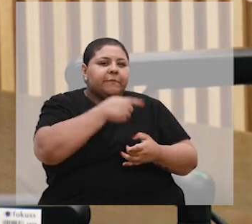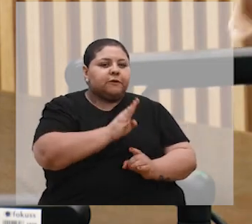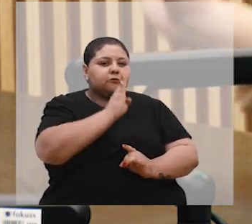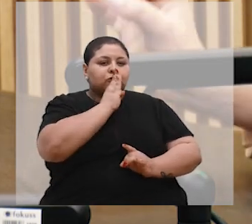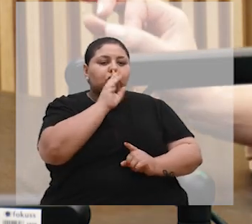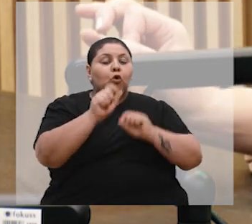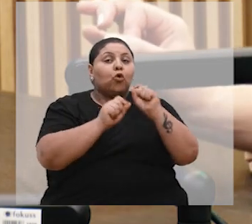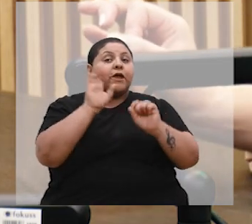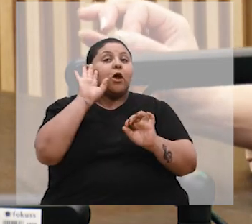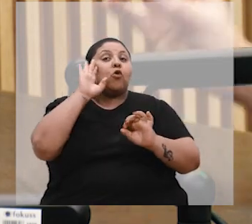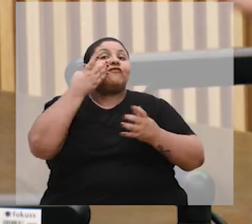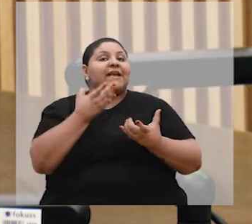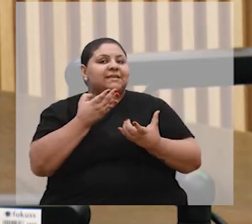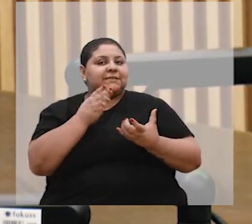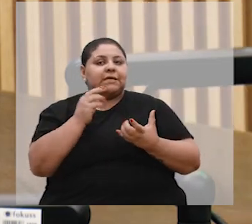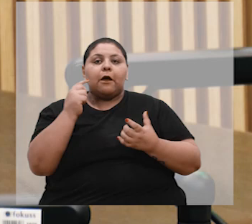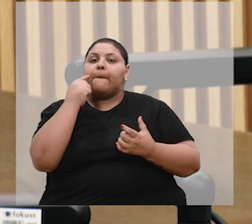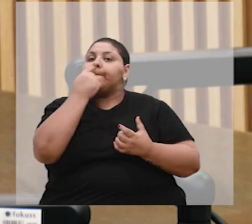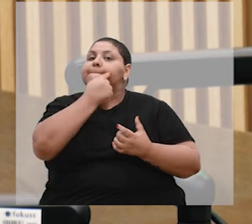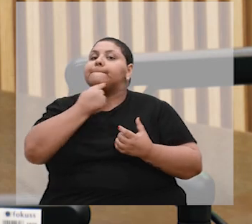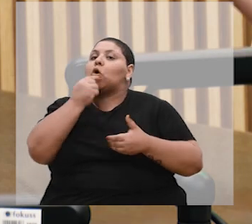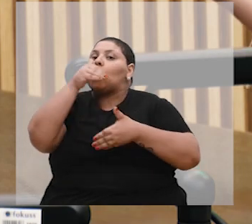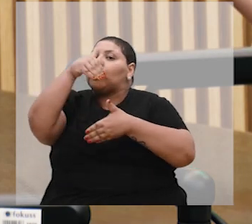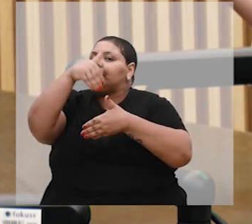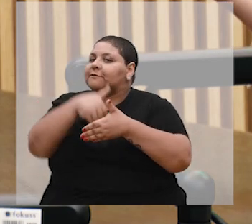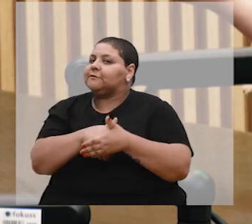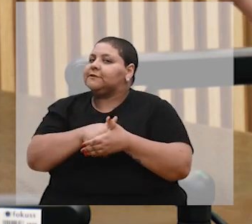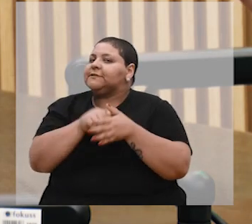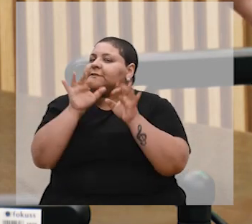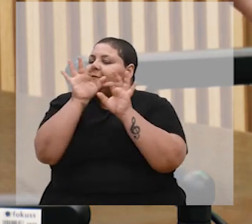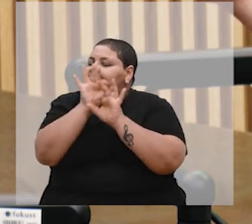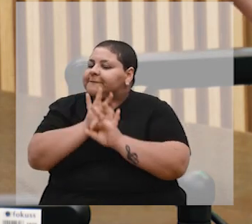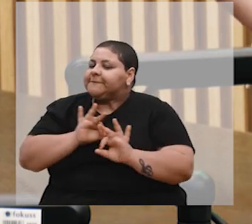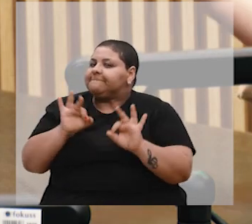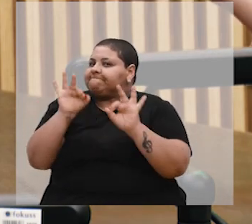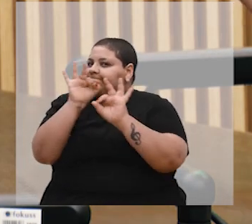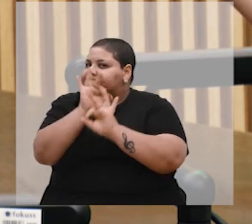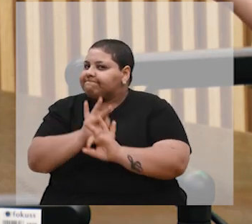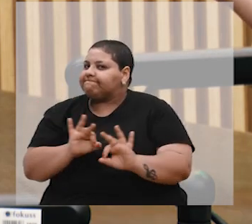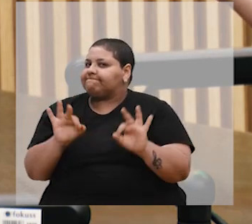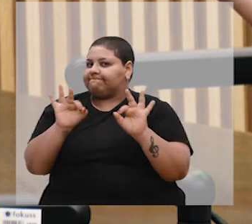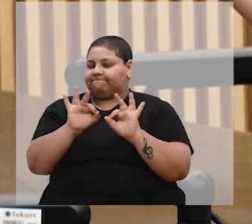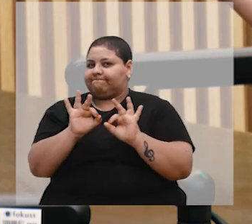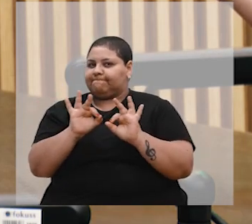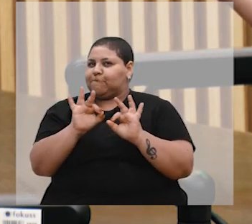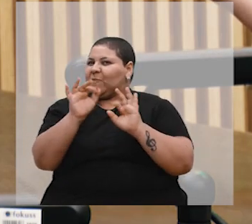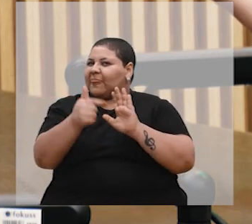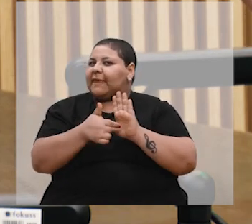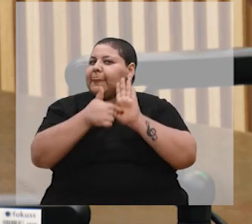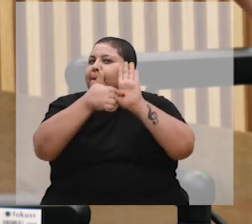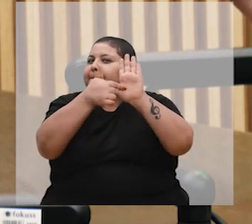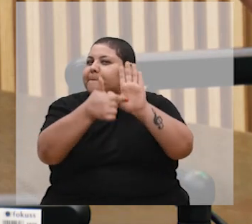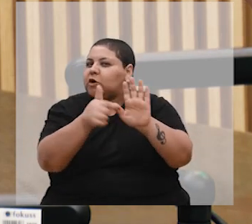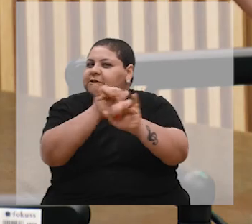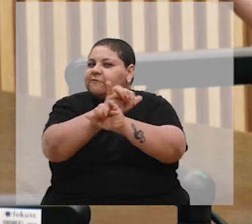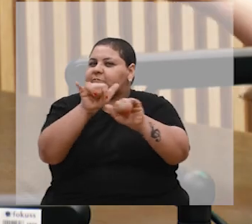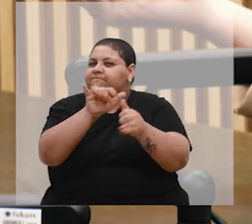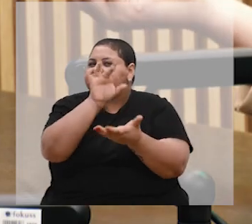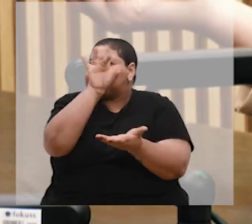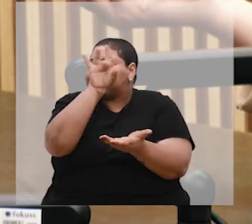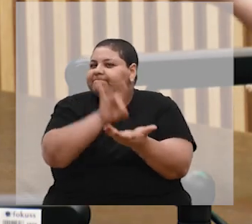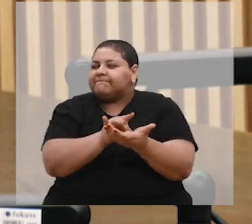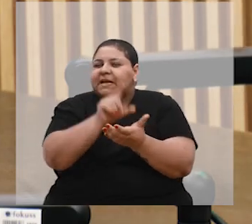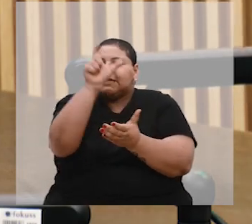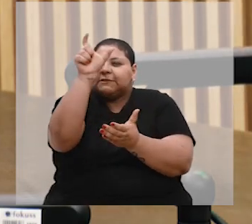que acontece em relação à boca de urna? A boca de urna é um crime muito sutil. Então, muitas vezes ele não chega nos dados oficiais, né? Ele é sutil, às vezes